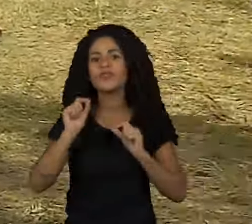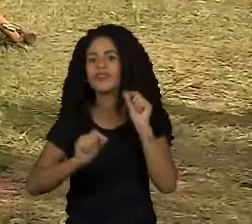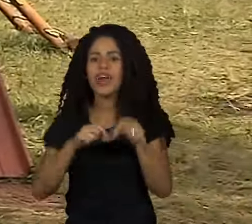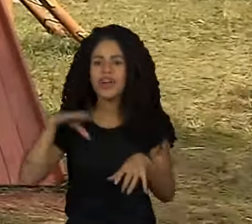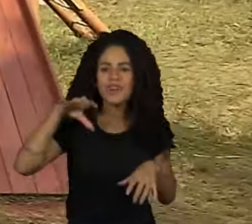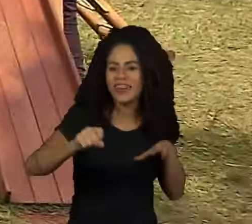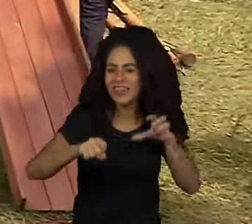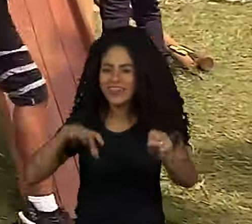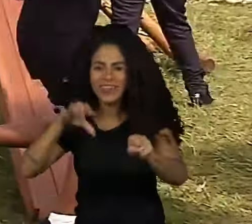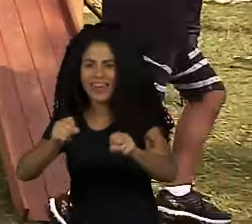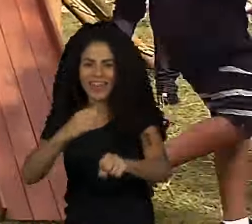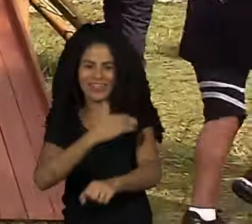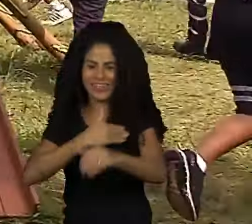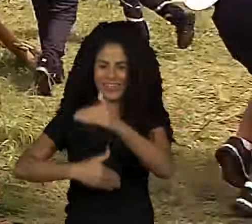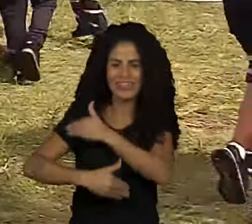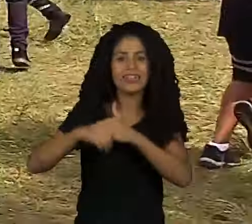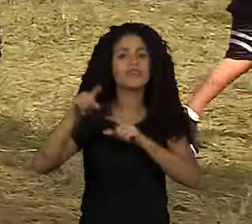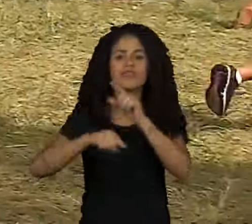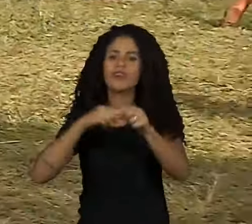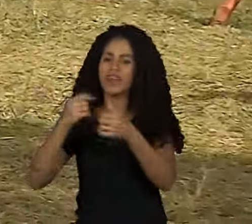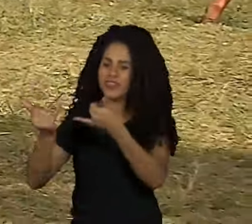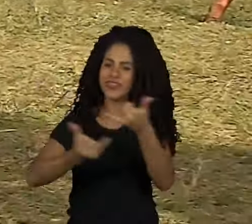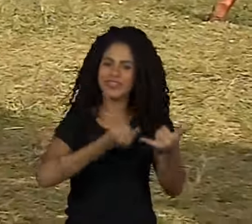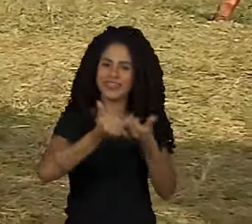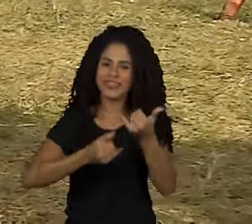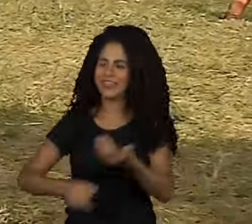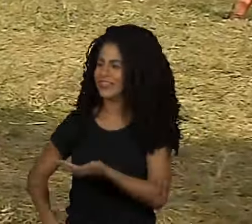de pega-pega com os mosquitos da dengue.